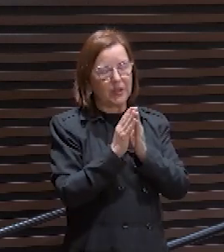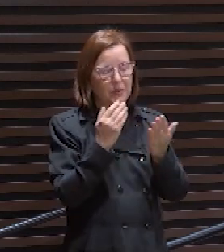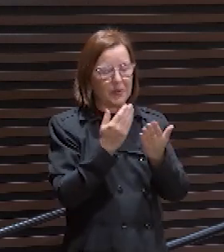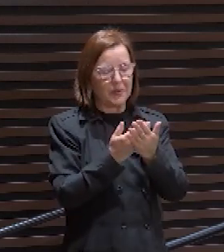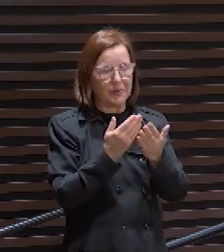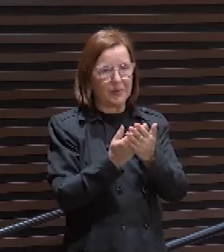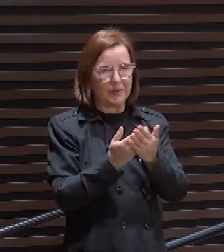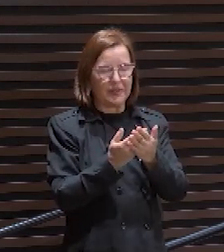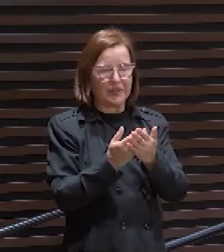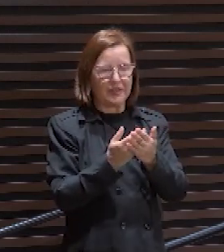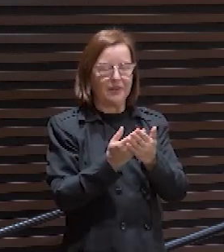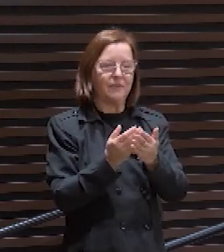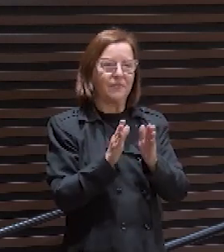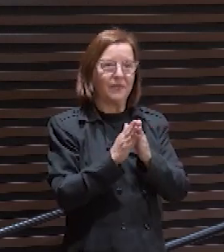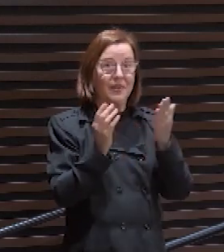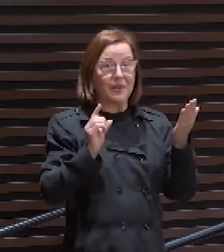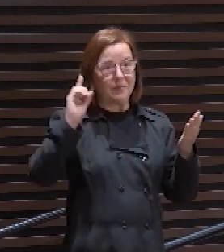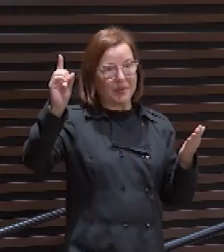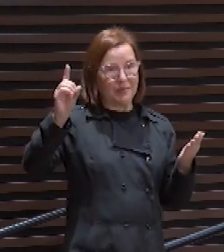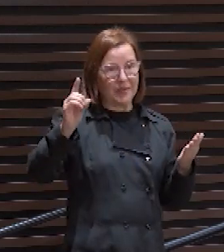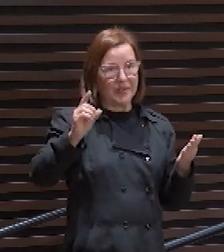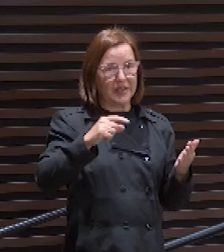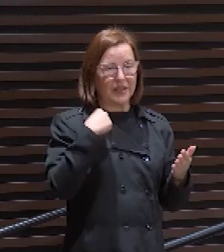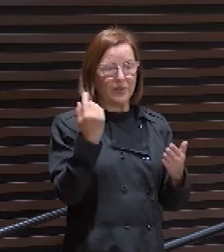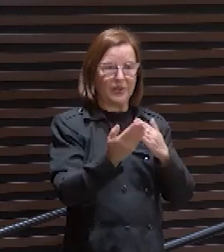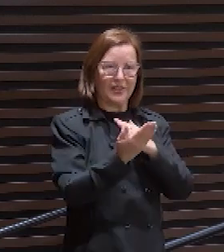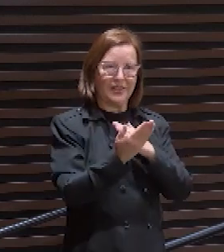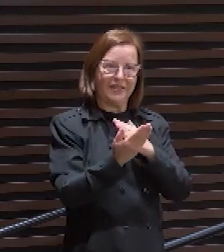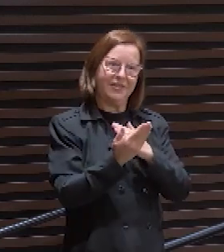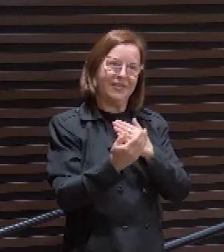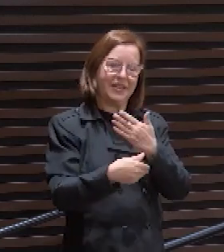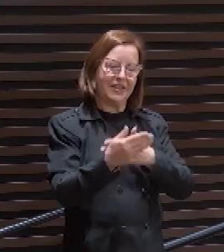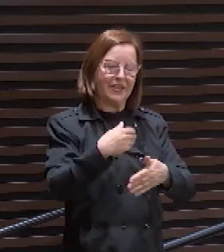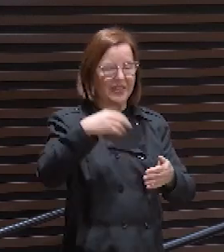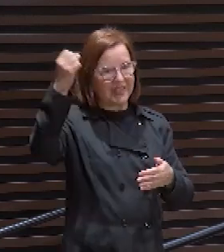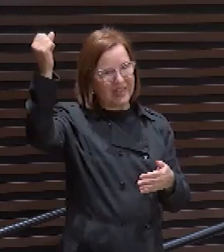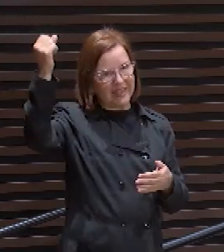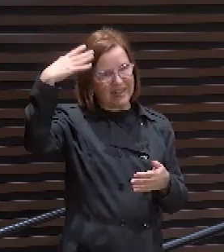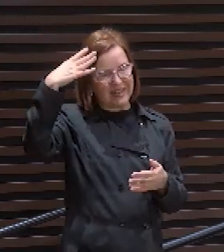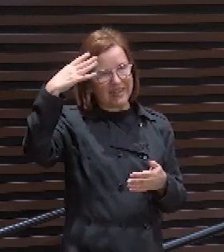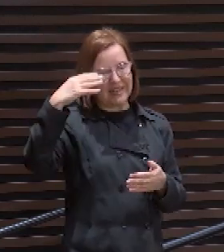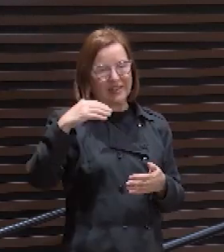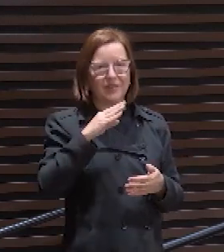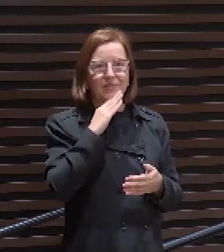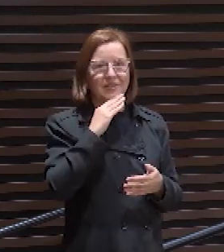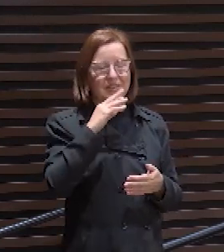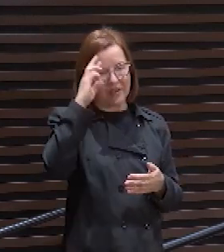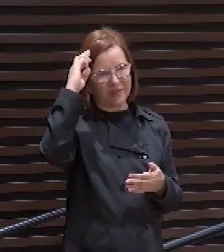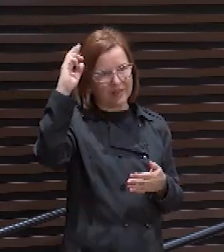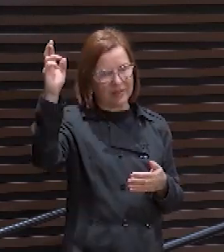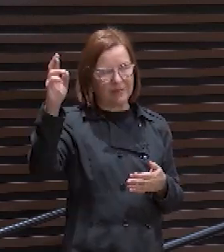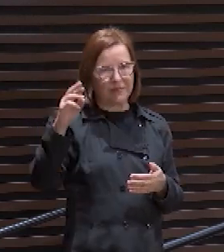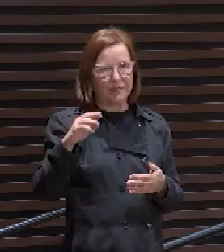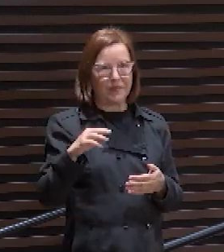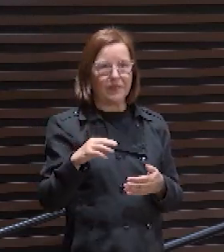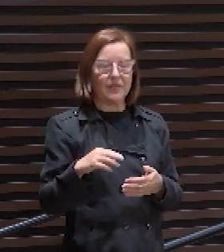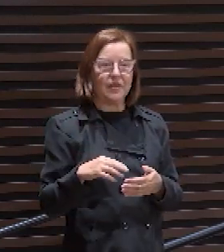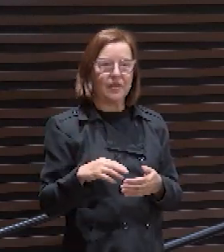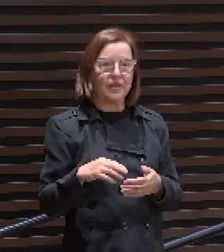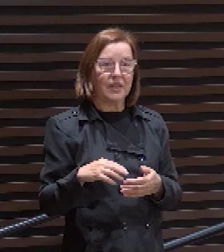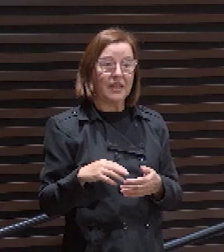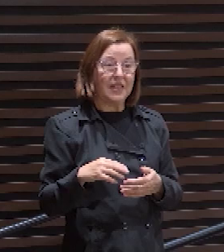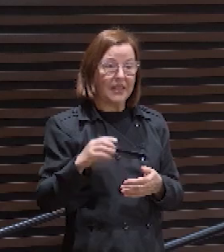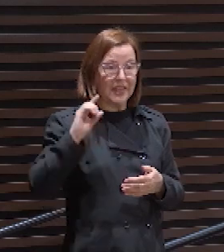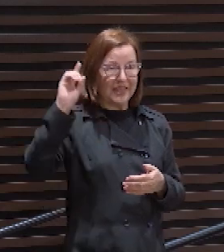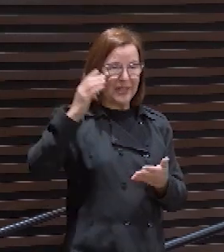graça e no conhecimento de nosso Senhor e Salvador Jesus Cristo. Logo depois que somos salvos, agora Deus ele